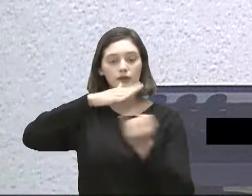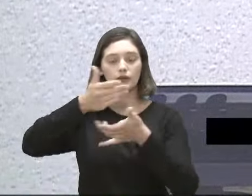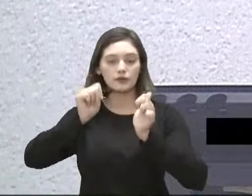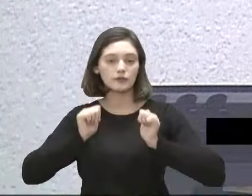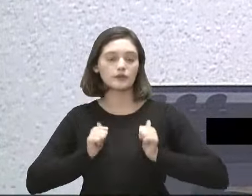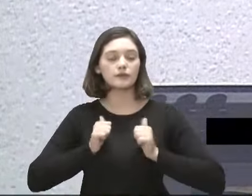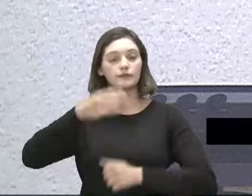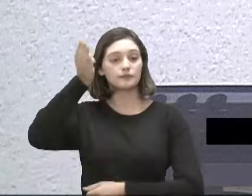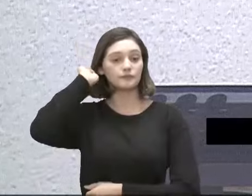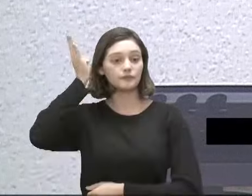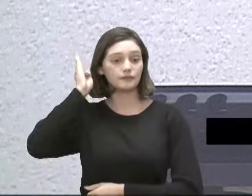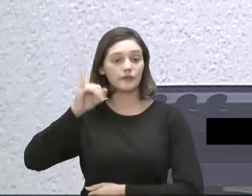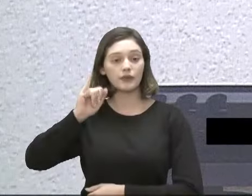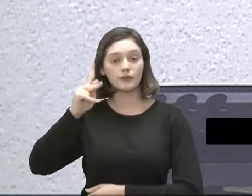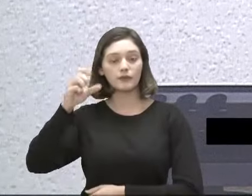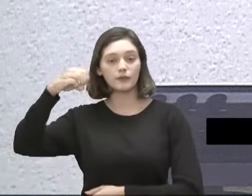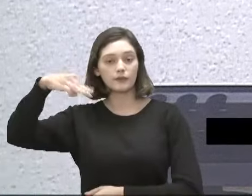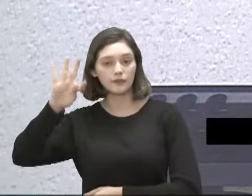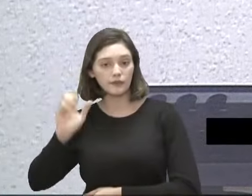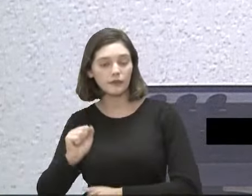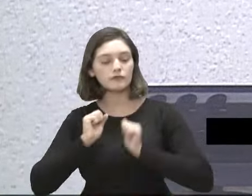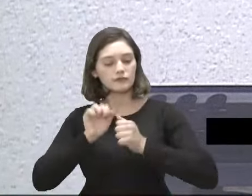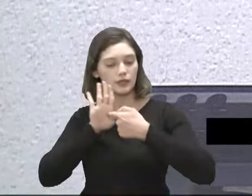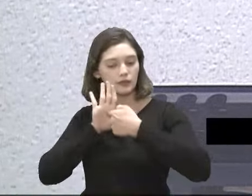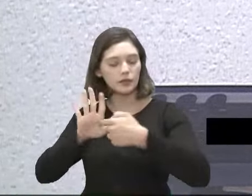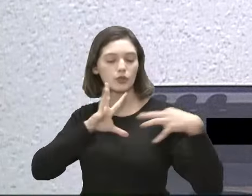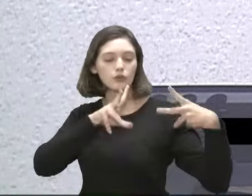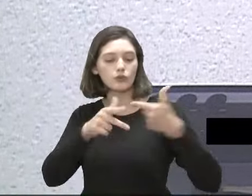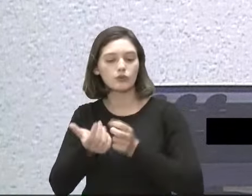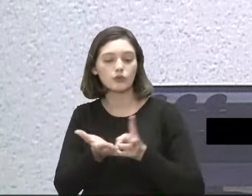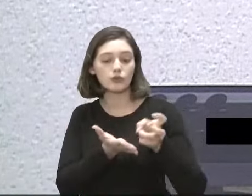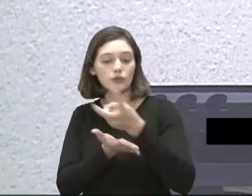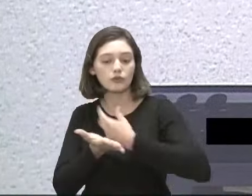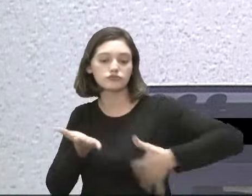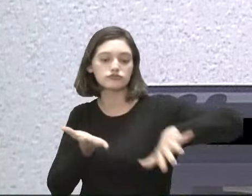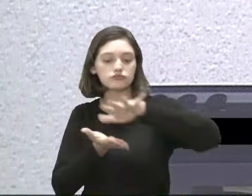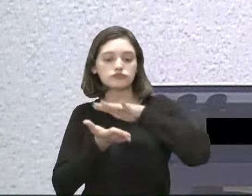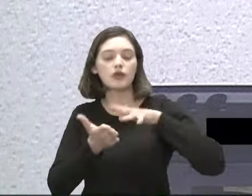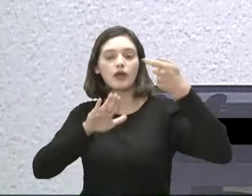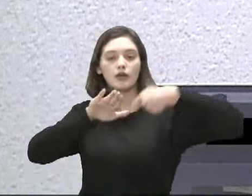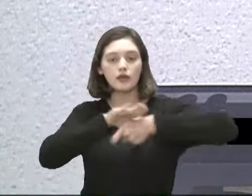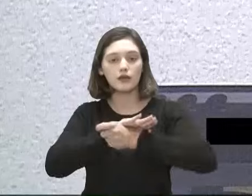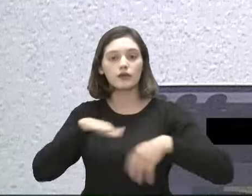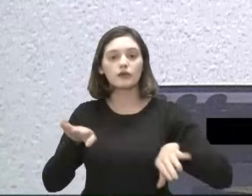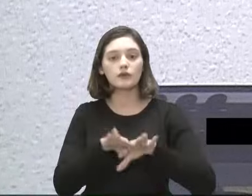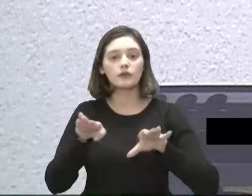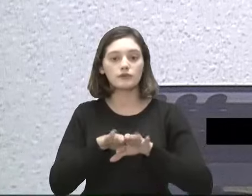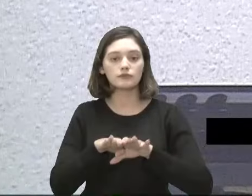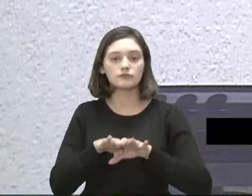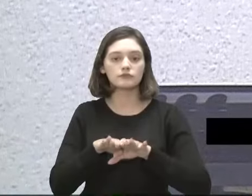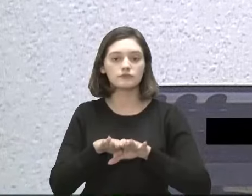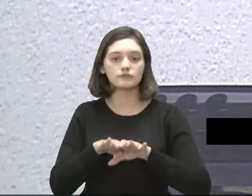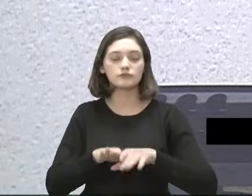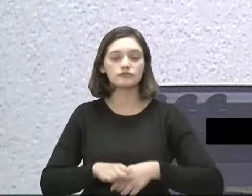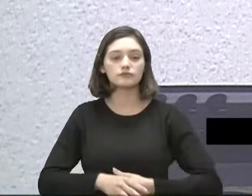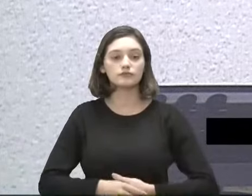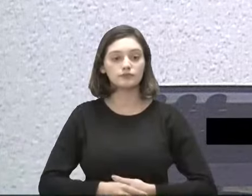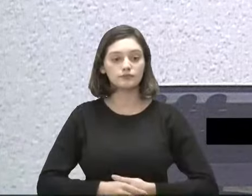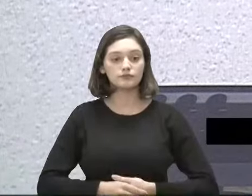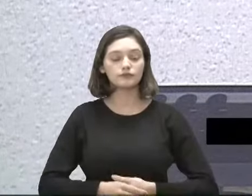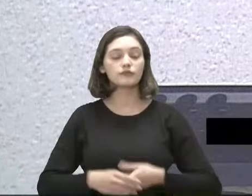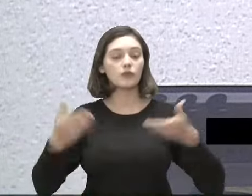município de Taubaté, o IPMT, possa apresentar seus dados gerais de investimento e atuariais.